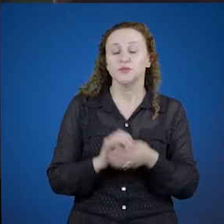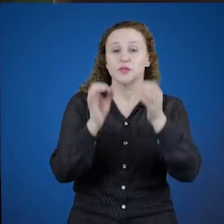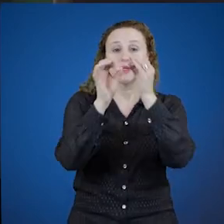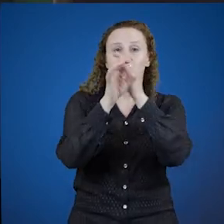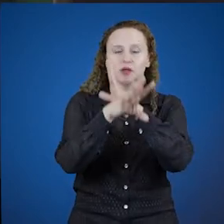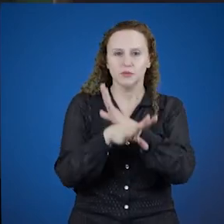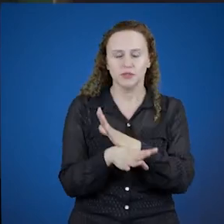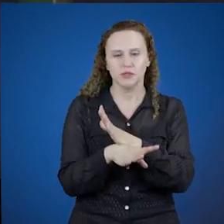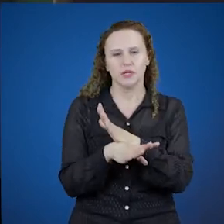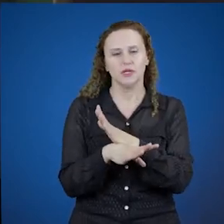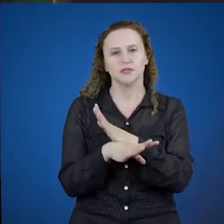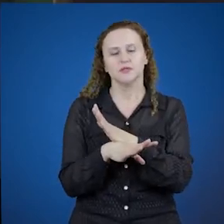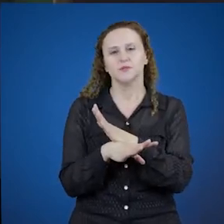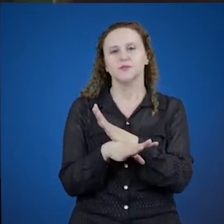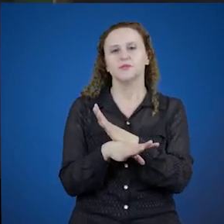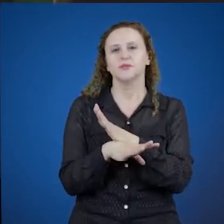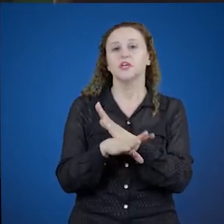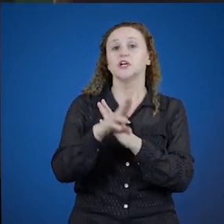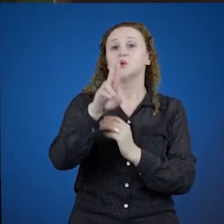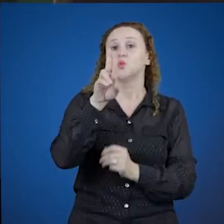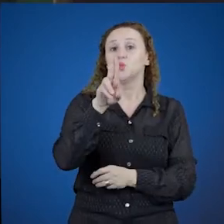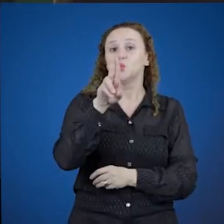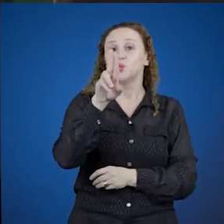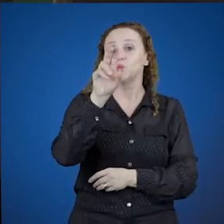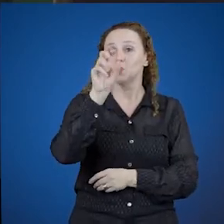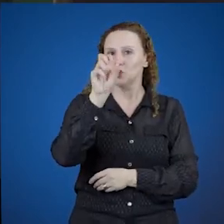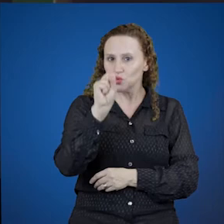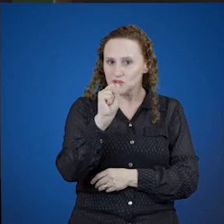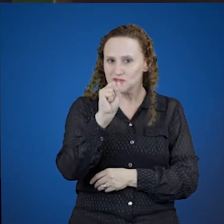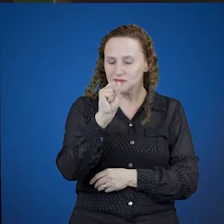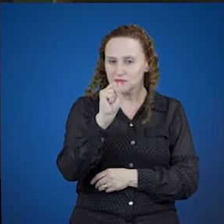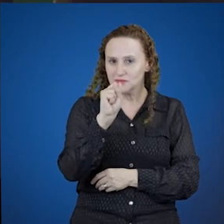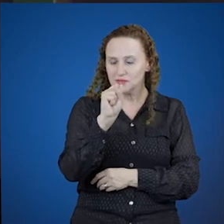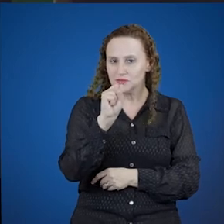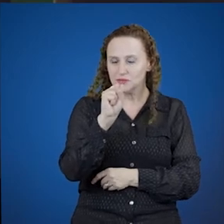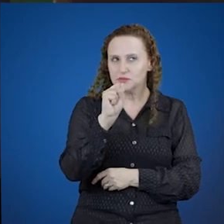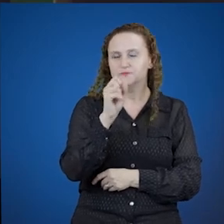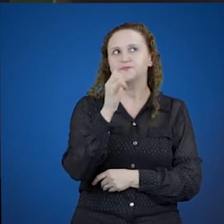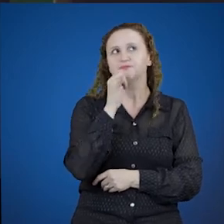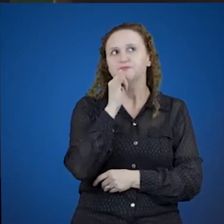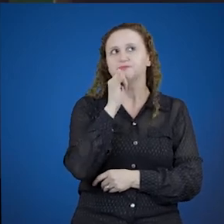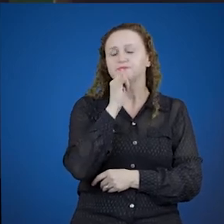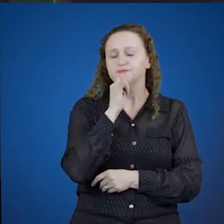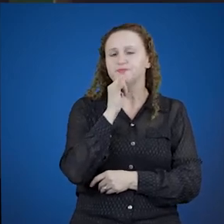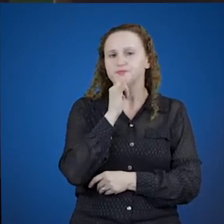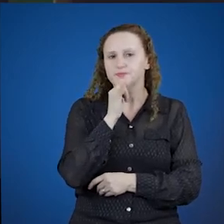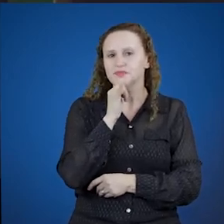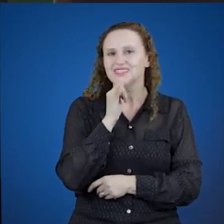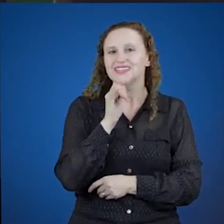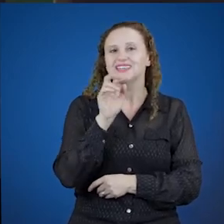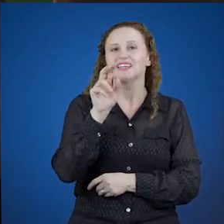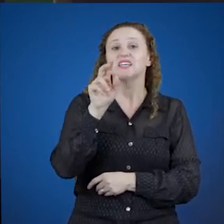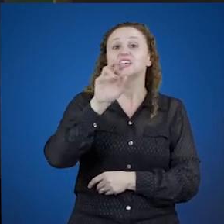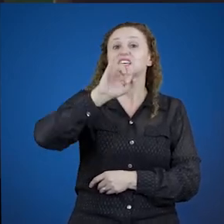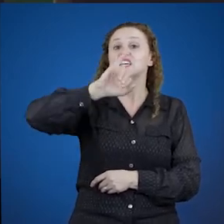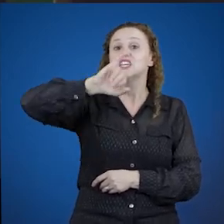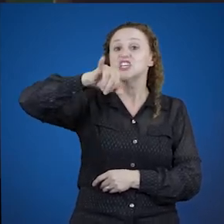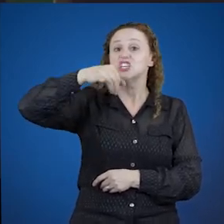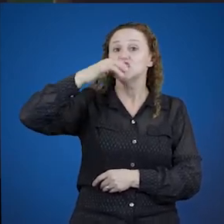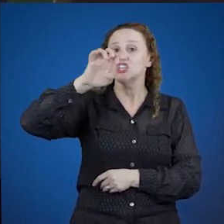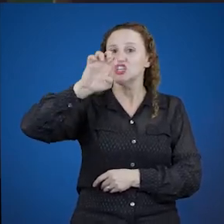e terminada em pulsos o caso de Jesus